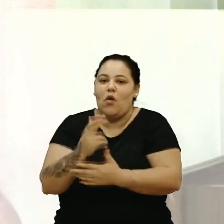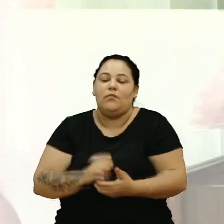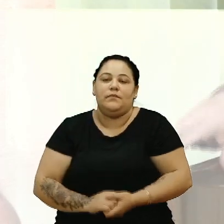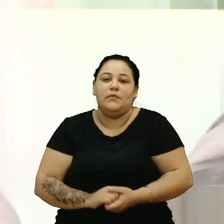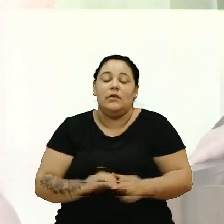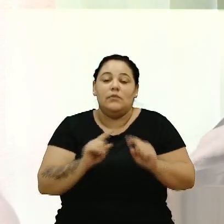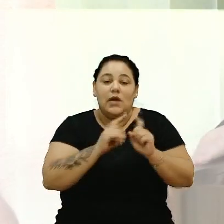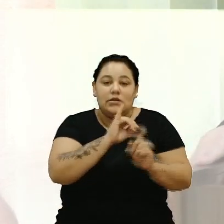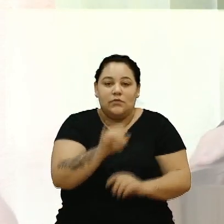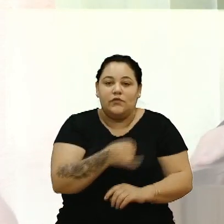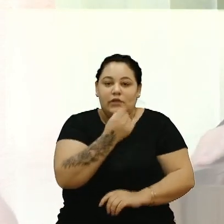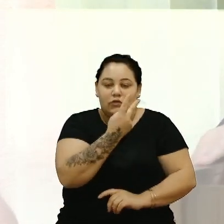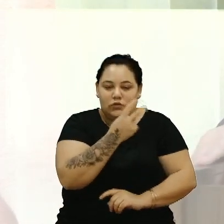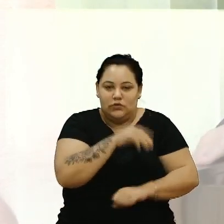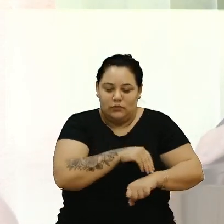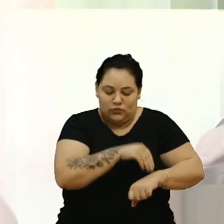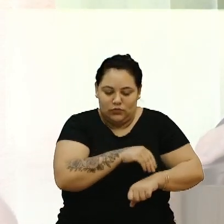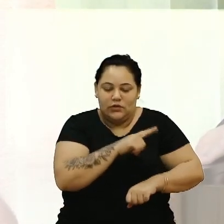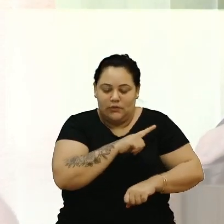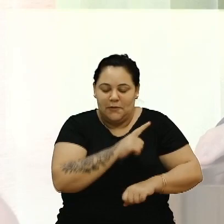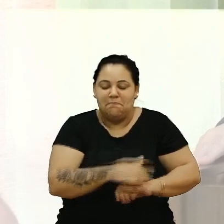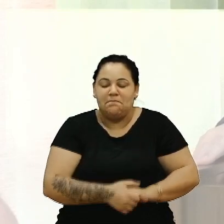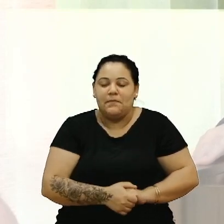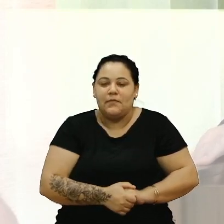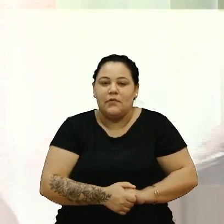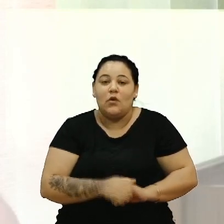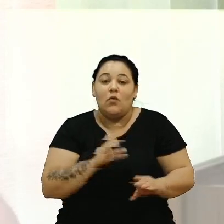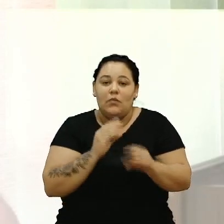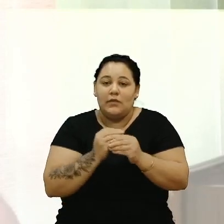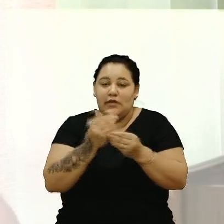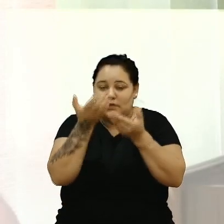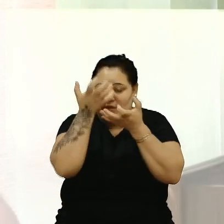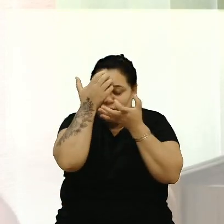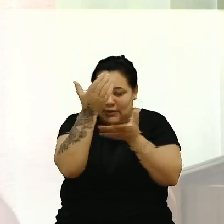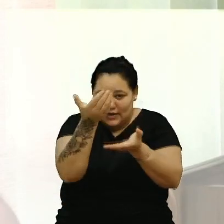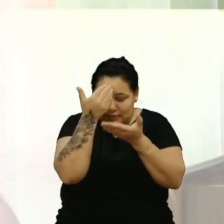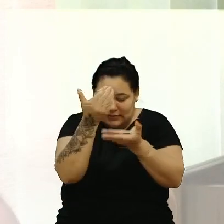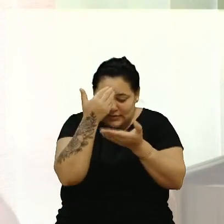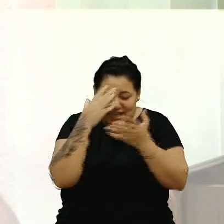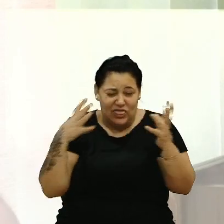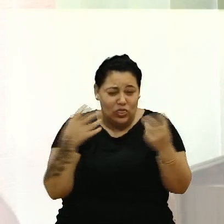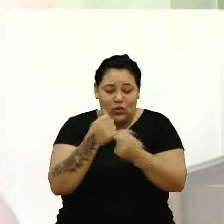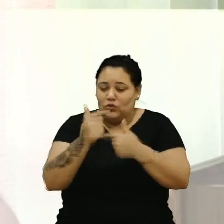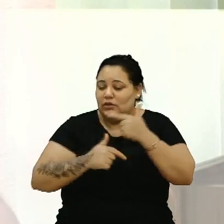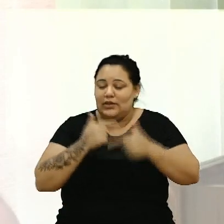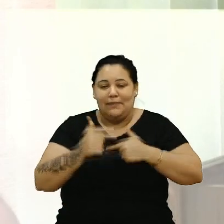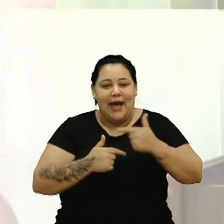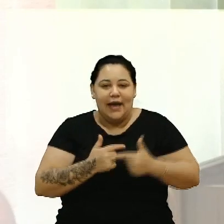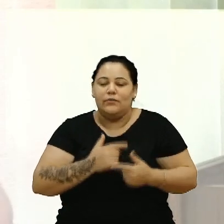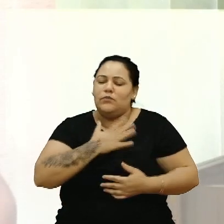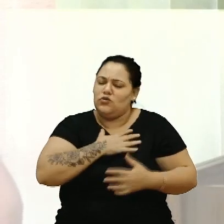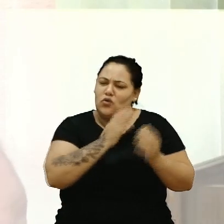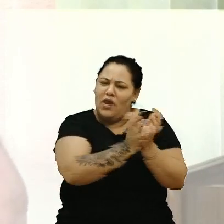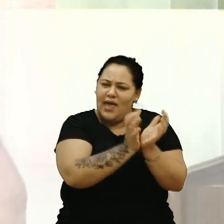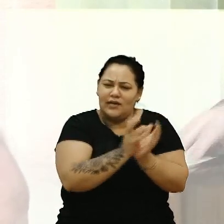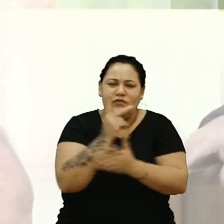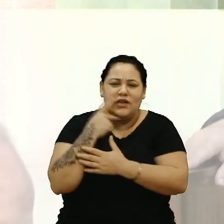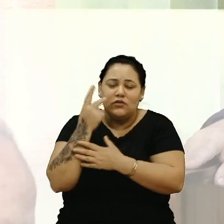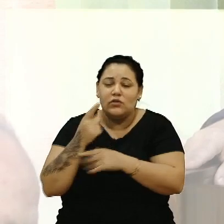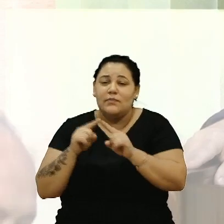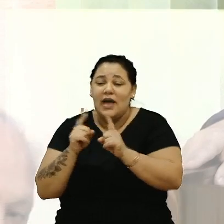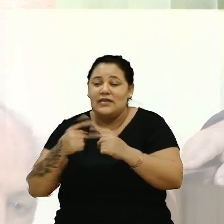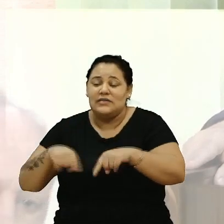aproveitar esses 2 minutos que me restam também para aí agradecer a todo o trabalho aqui, não só dos colegas, dos vereadores, mas